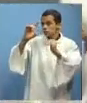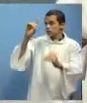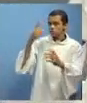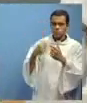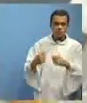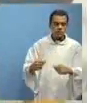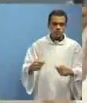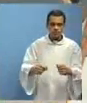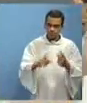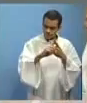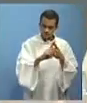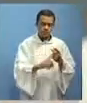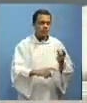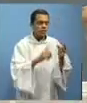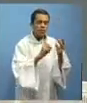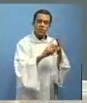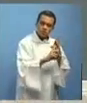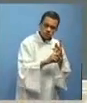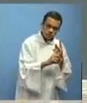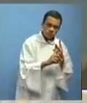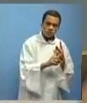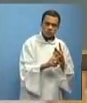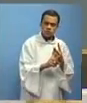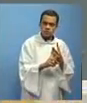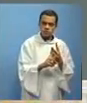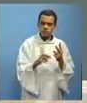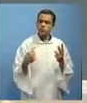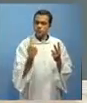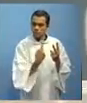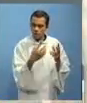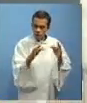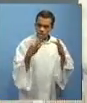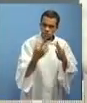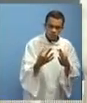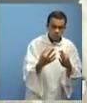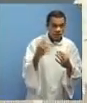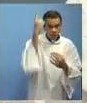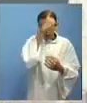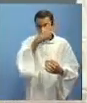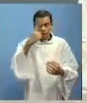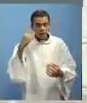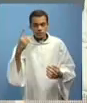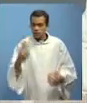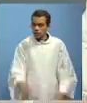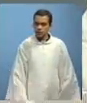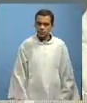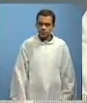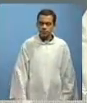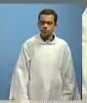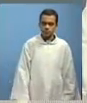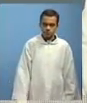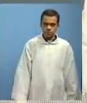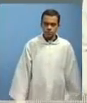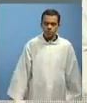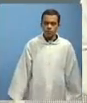segunda coisa que a sagrada família ensina porque a nossa família é sagrada as decisões para